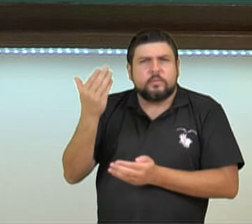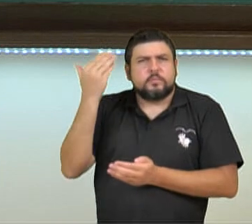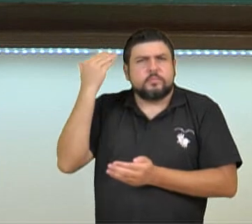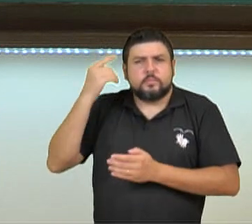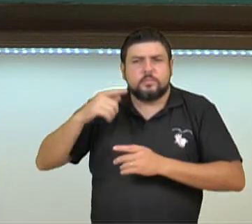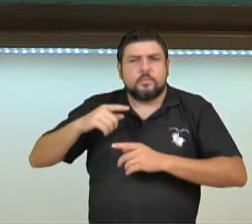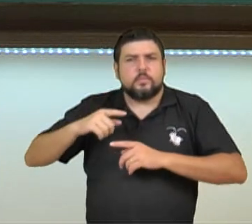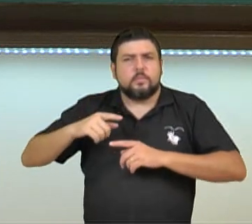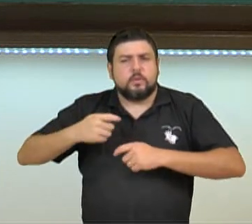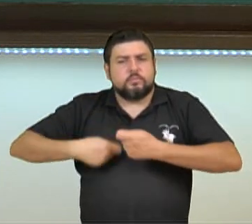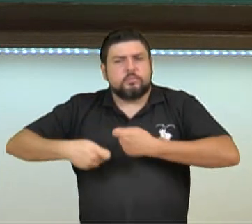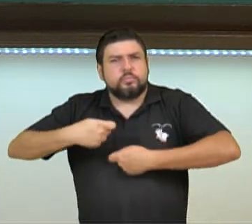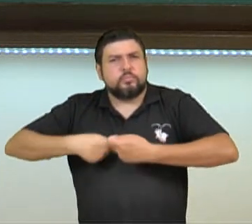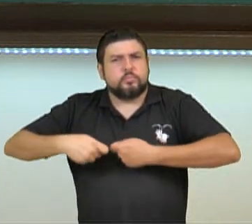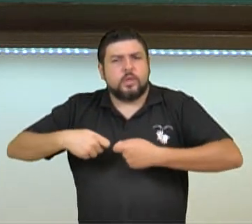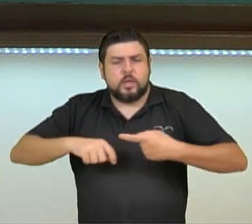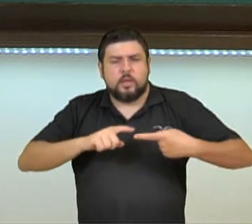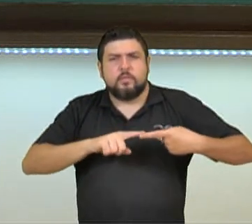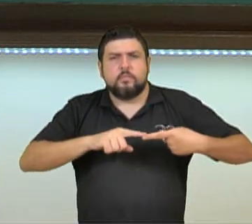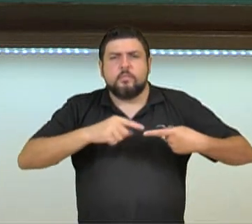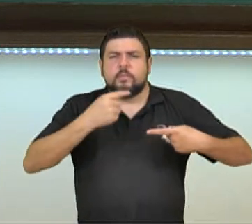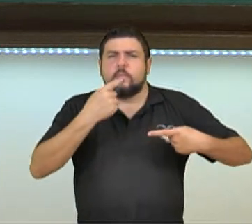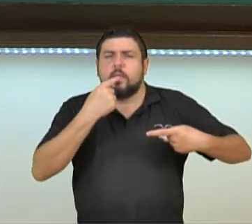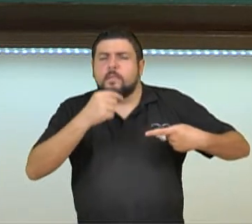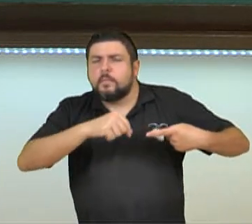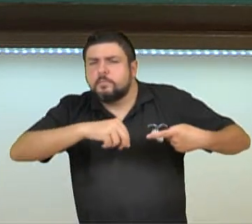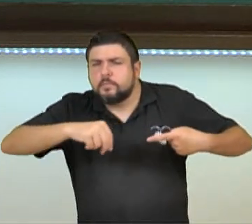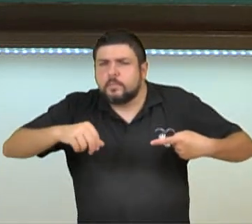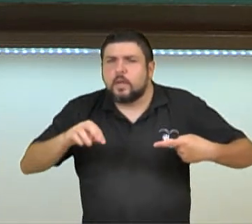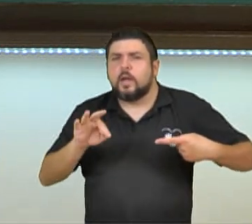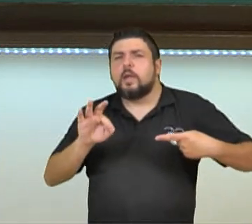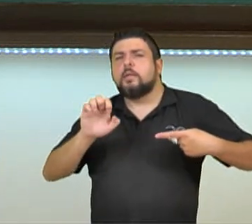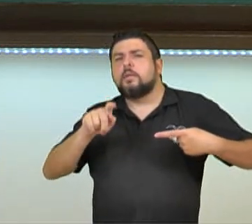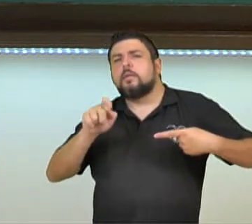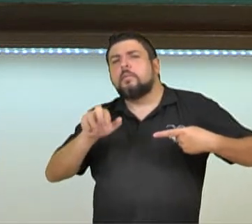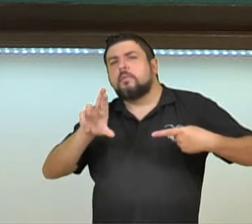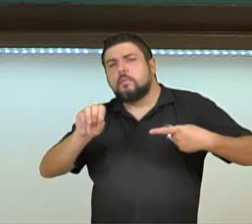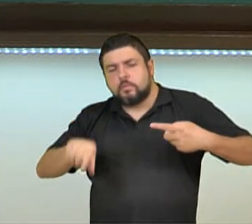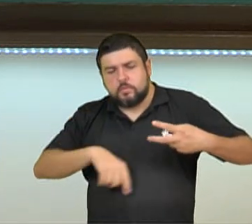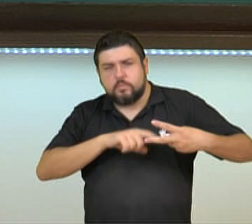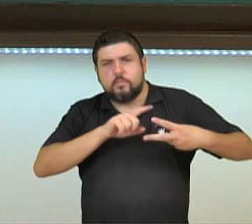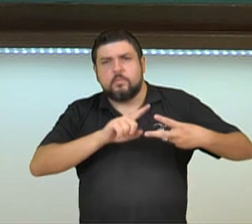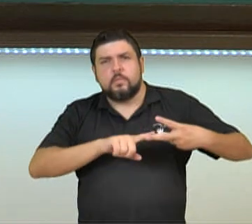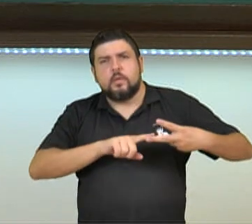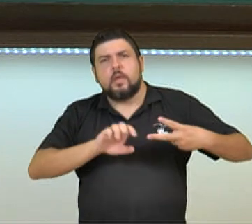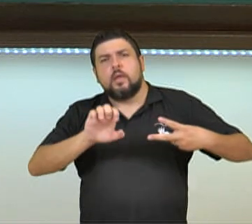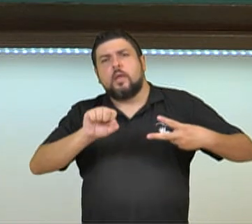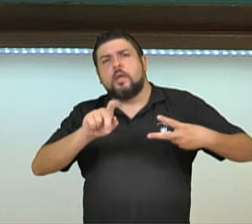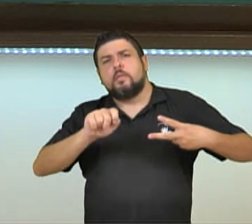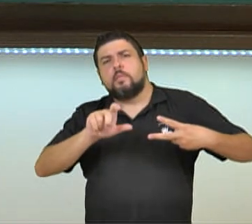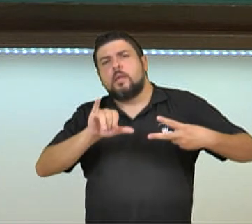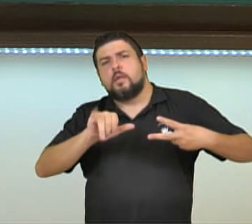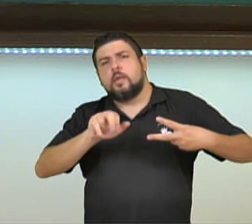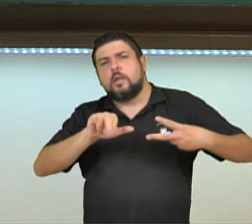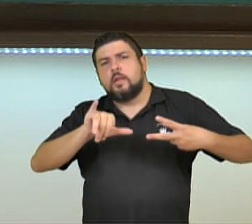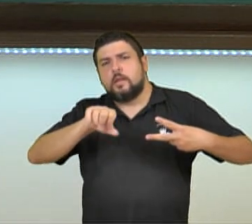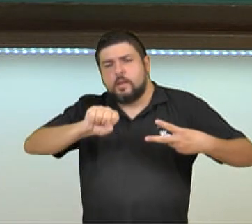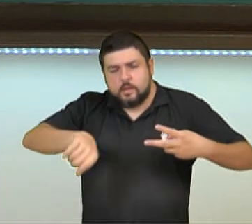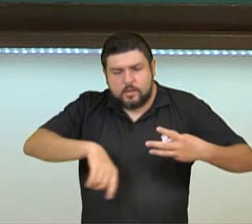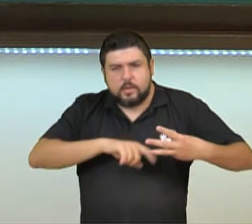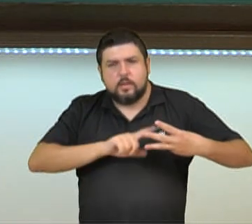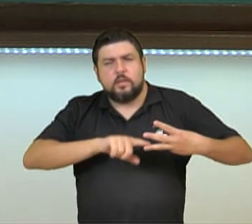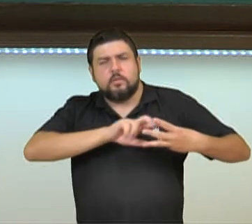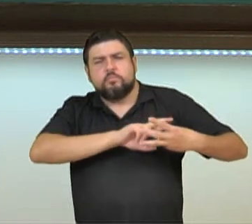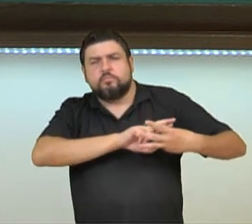Especiarias, pessoas, caravelas, enfim, toda a sistemática que puxa da época das grandes